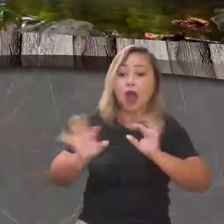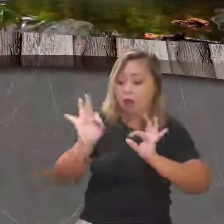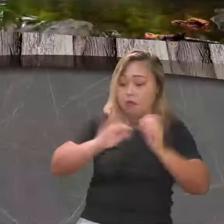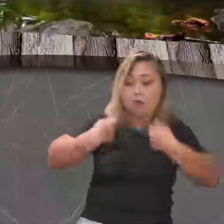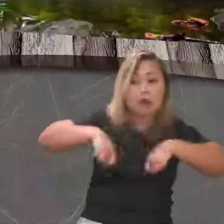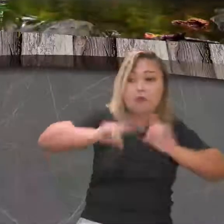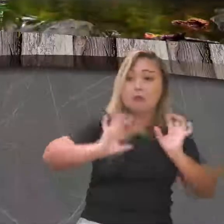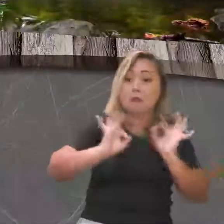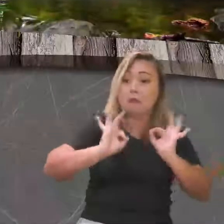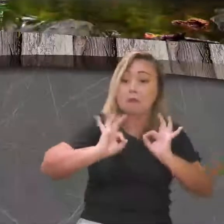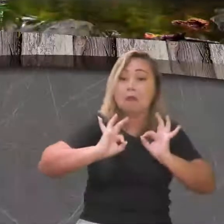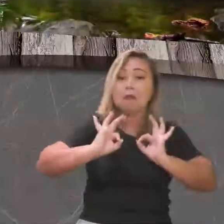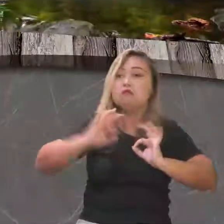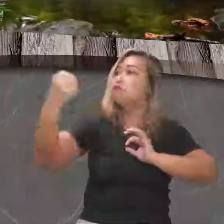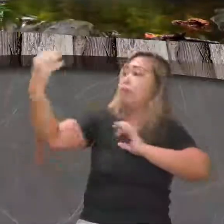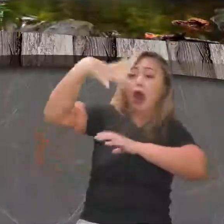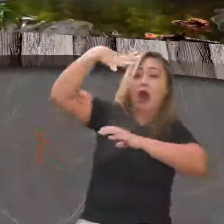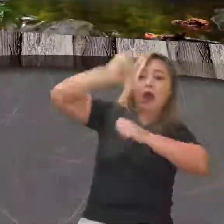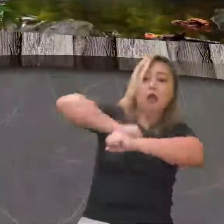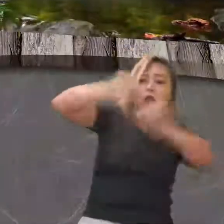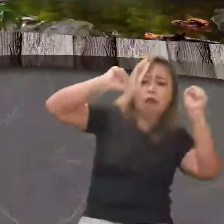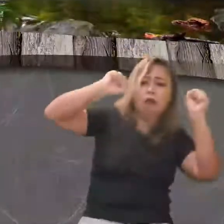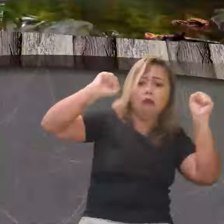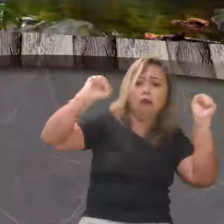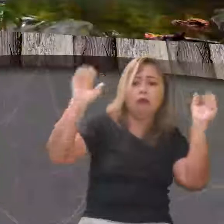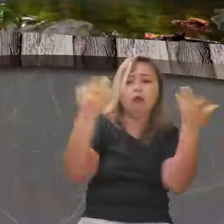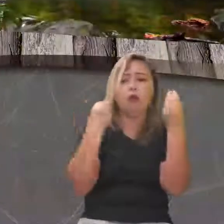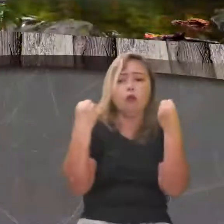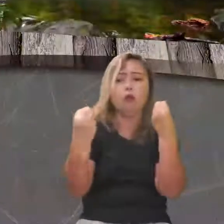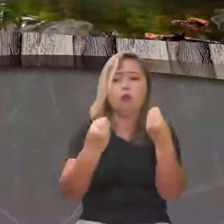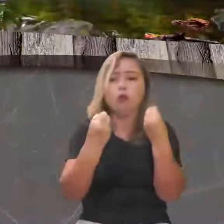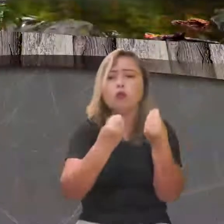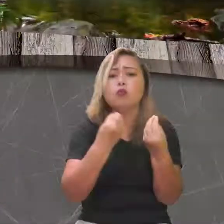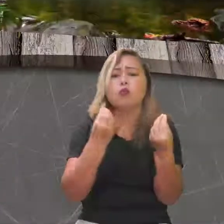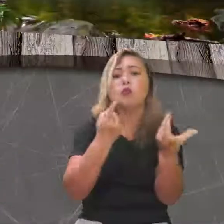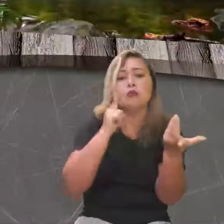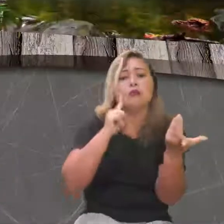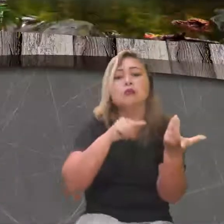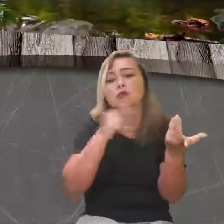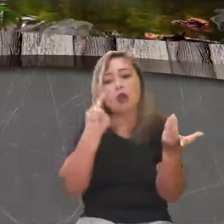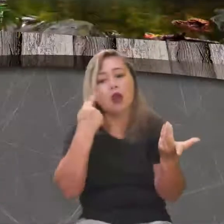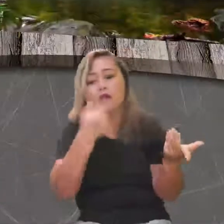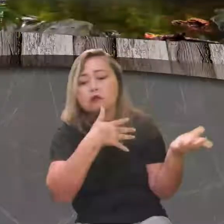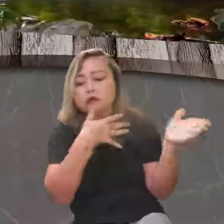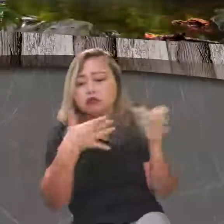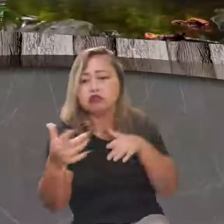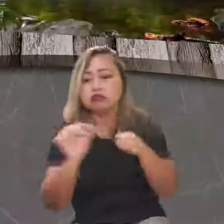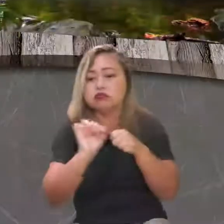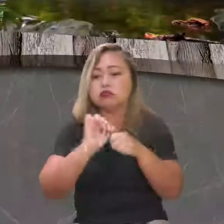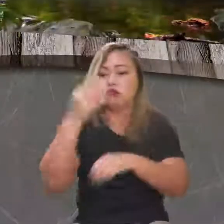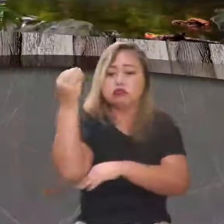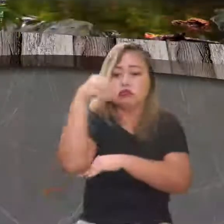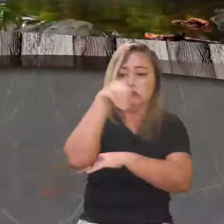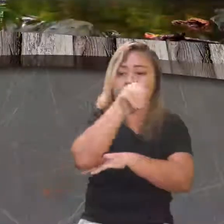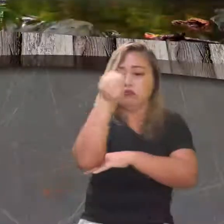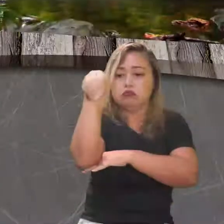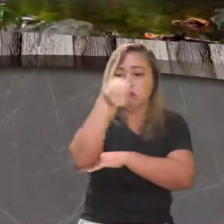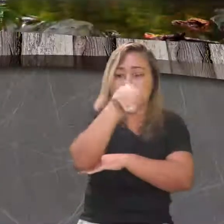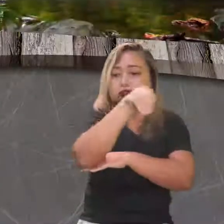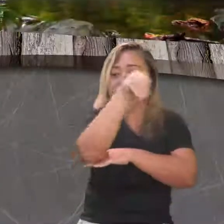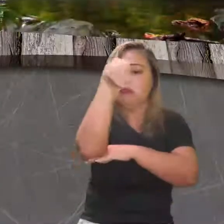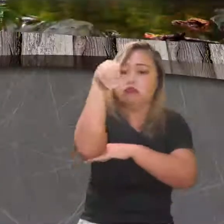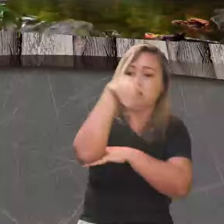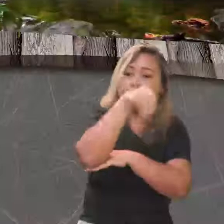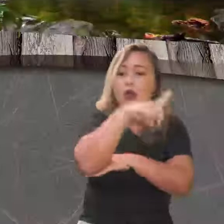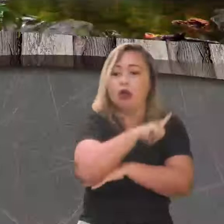não estava preparado. Cai um asteroide, pum, acabou. Como a gente viu aí a questão da dizimação dos dinossauros. Os